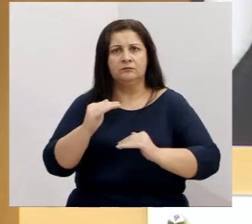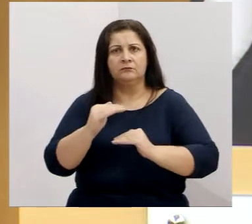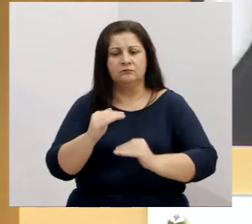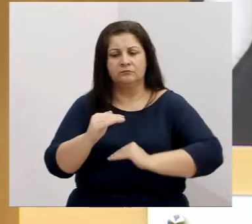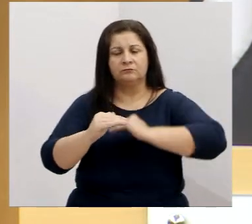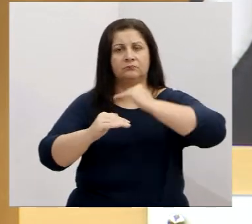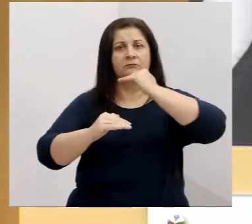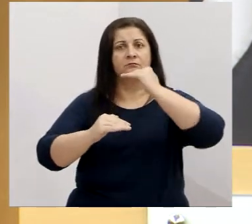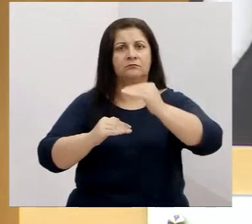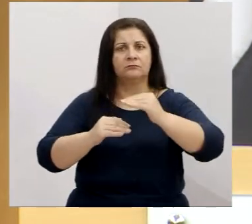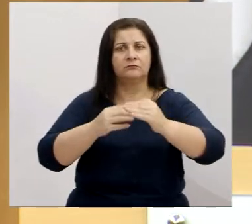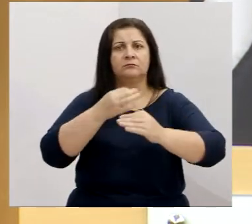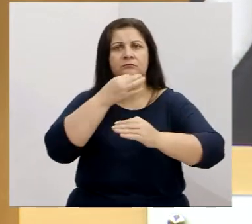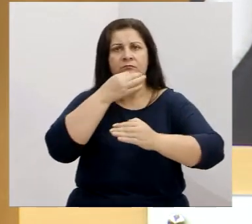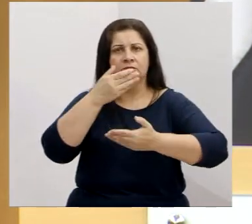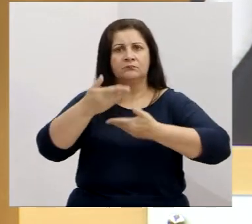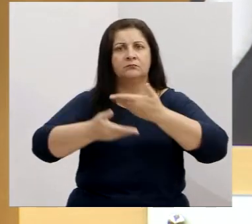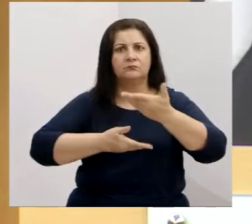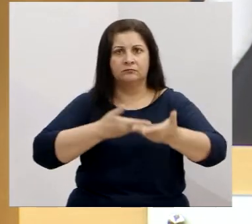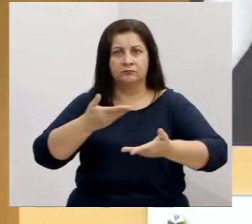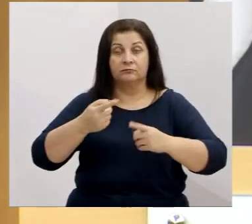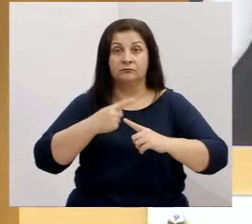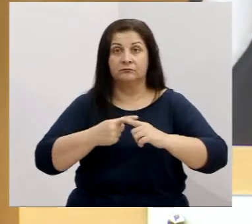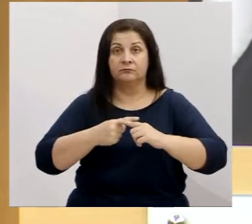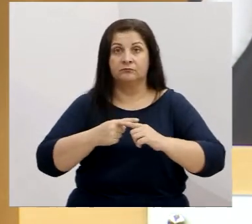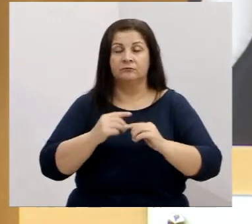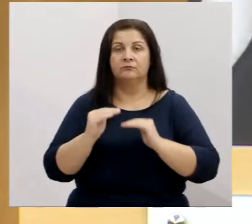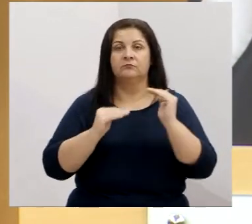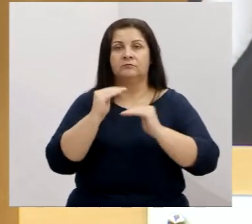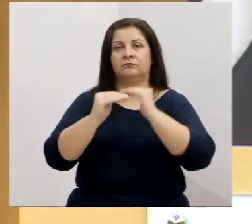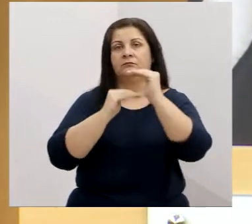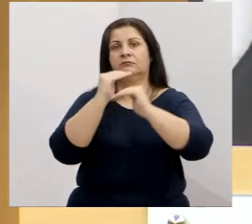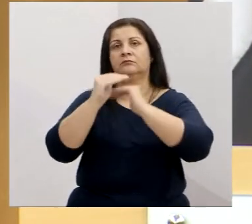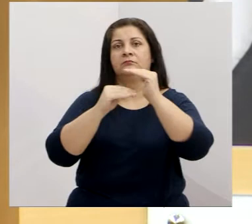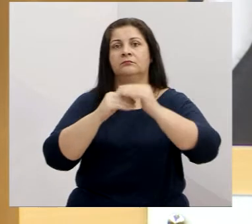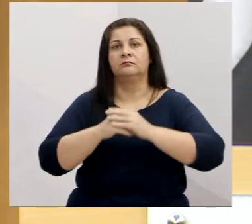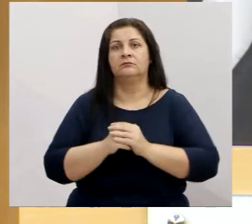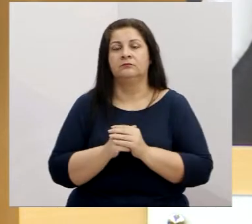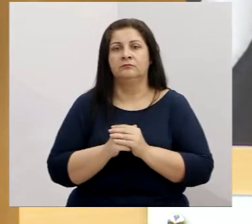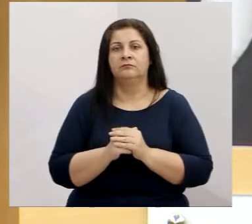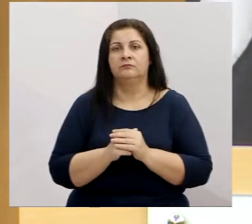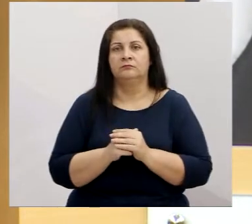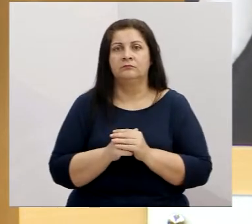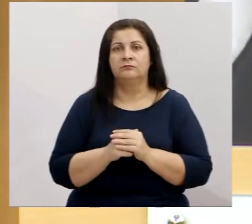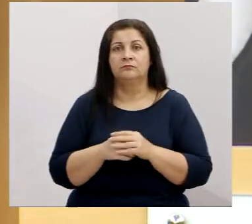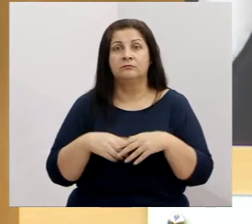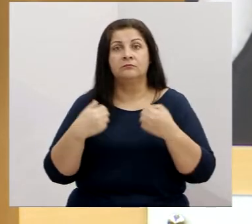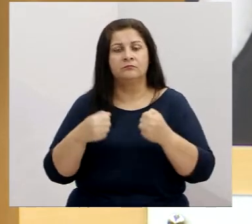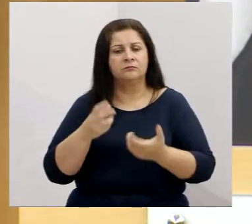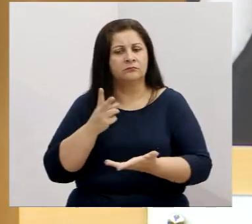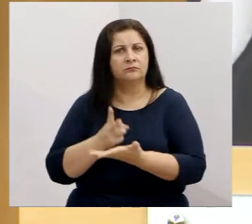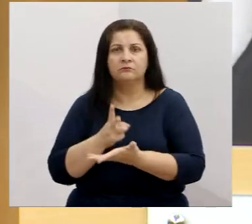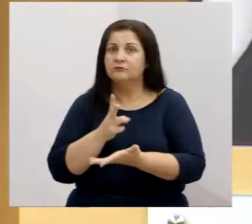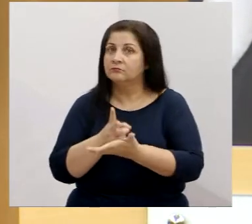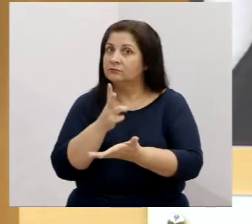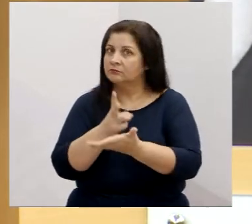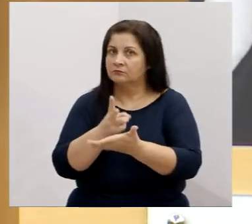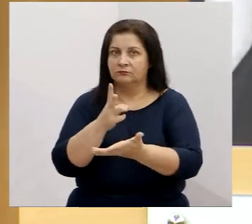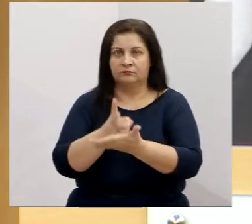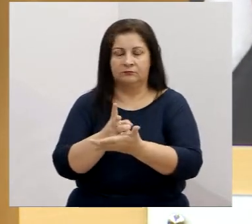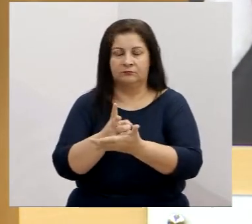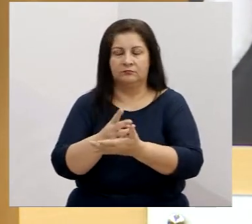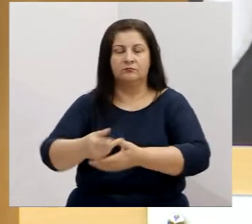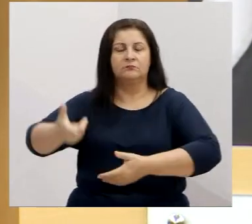nessa discussão pois o progresso deve ser o pois o processo deve ser constante para